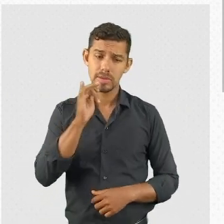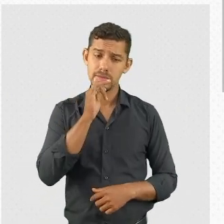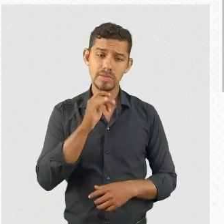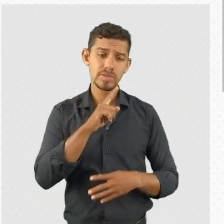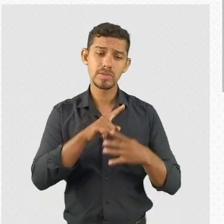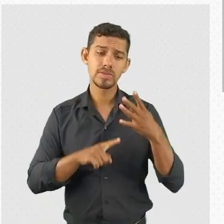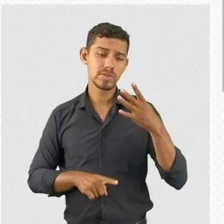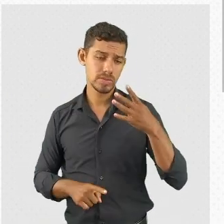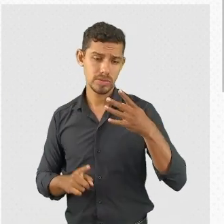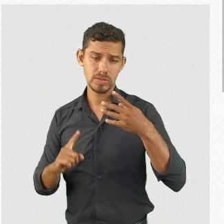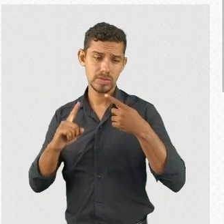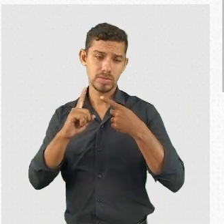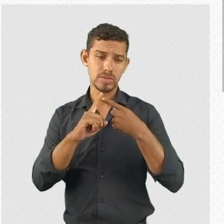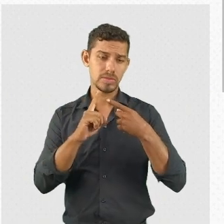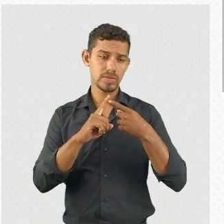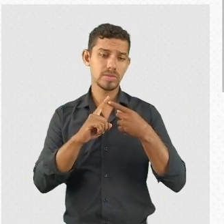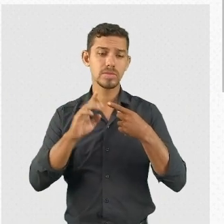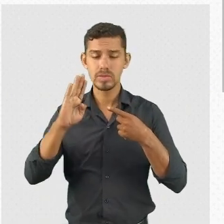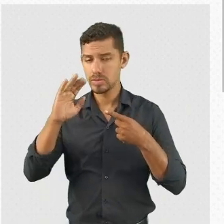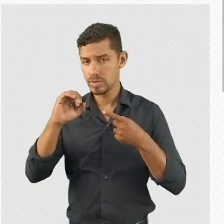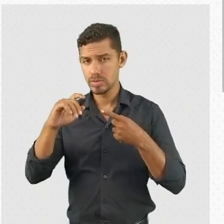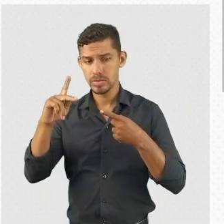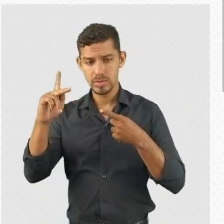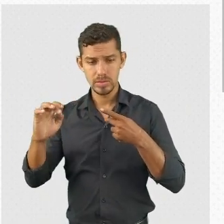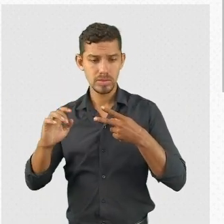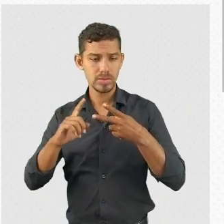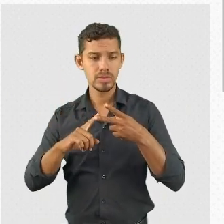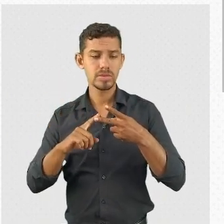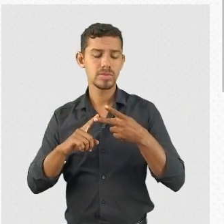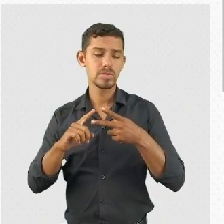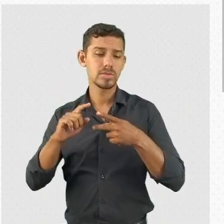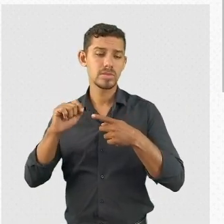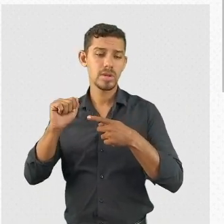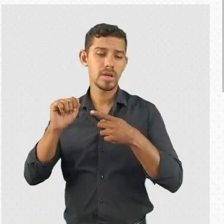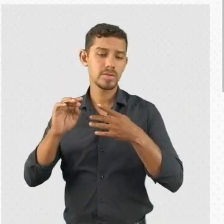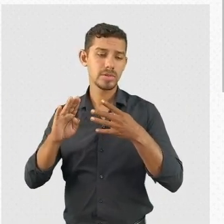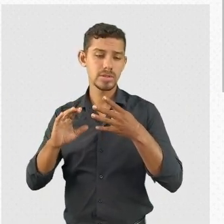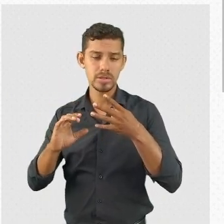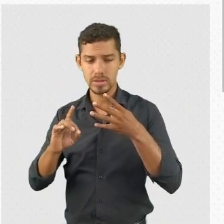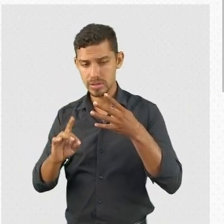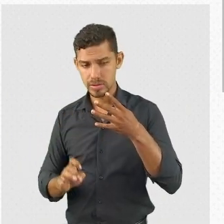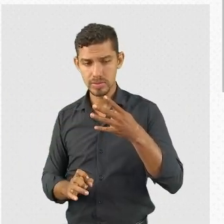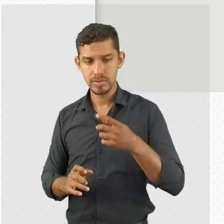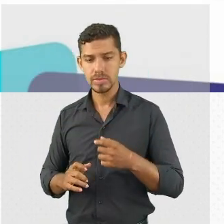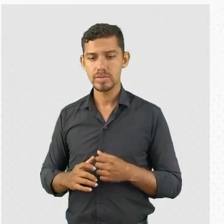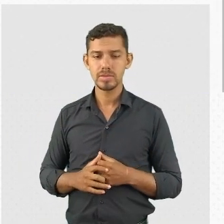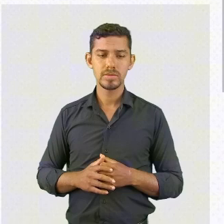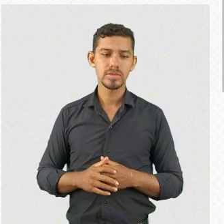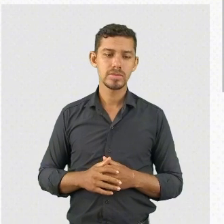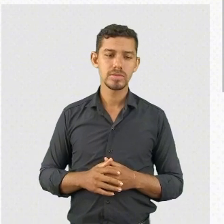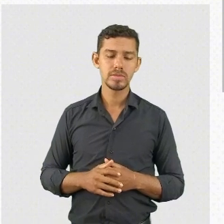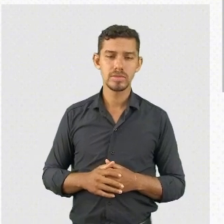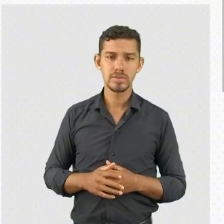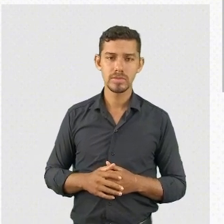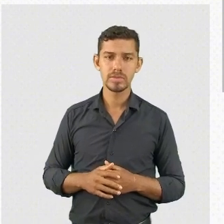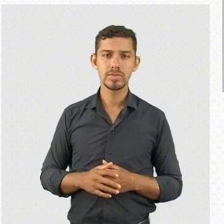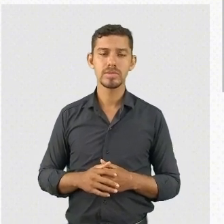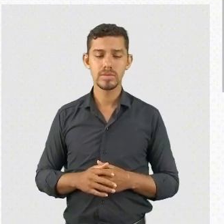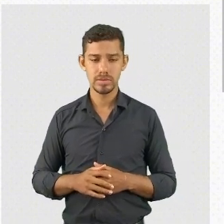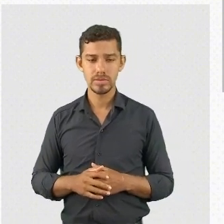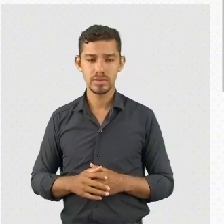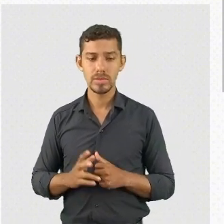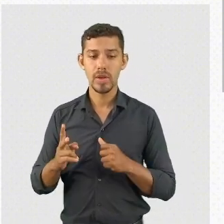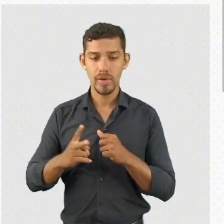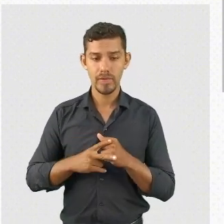4 opções de verbo: bake, stir, chop e boil. Aqui, nós vamos considerar o